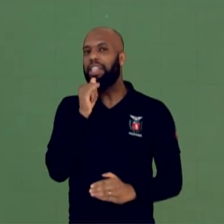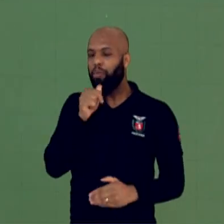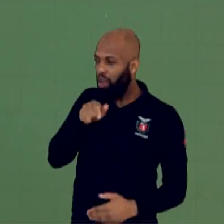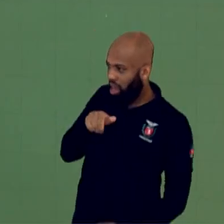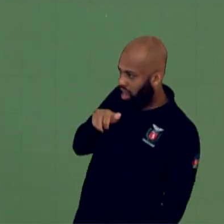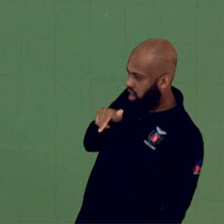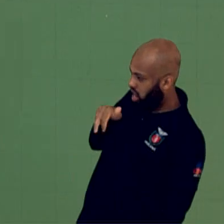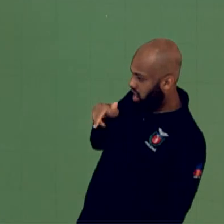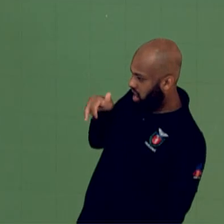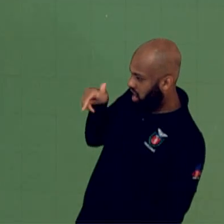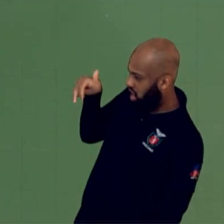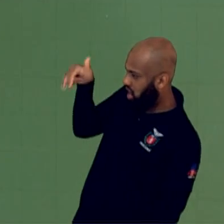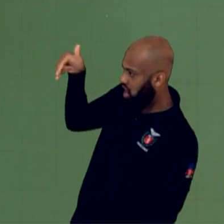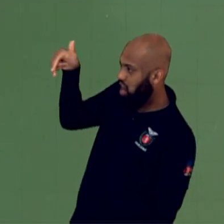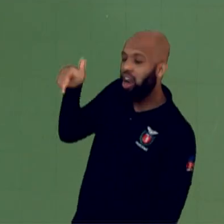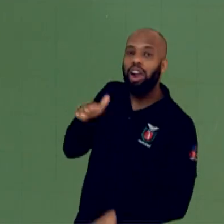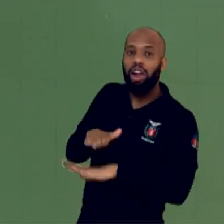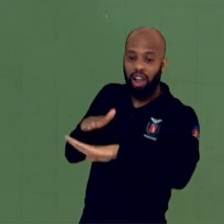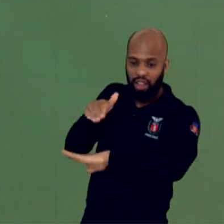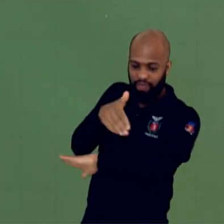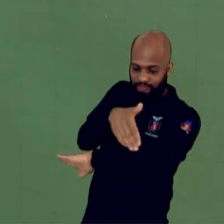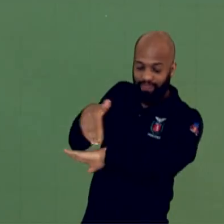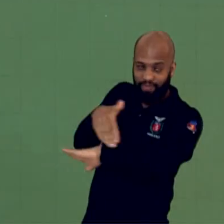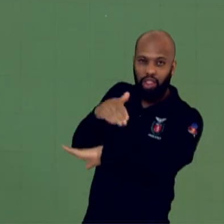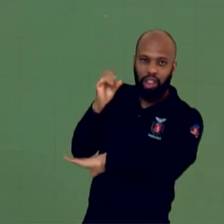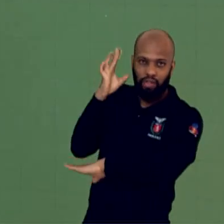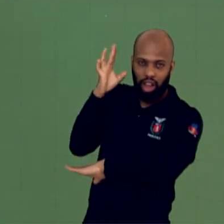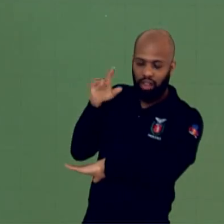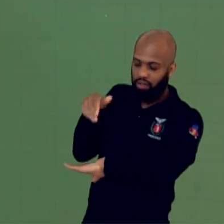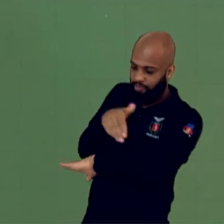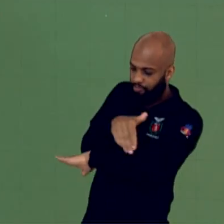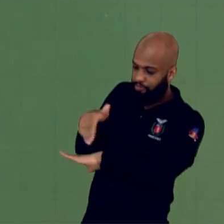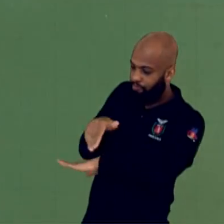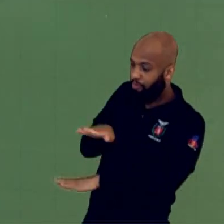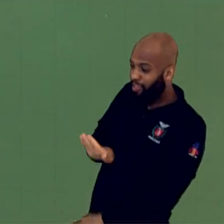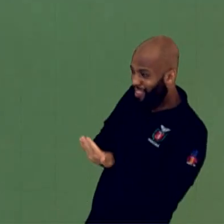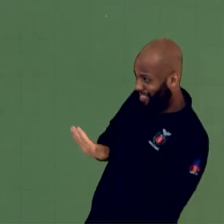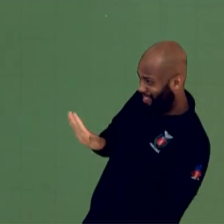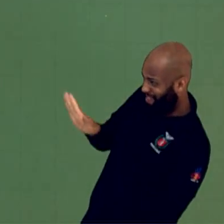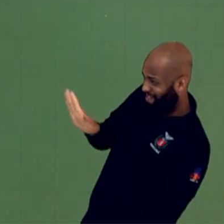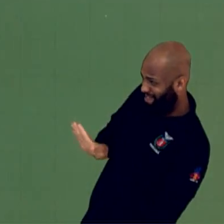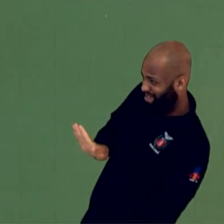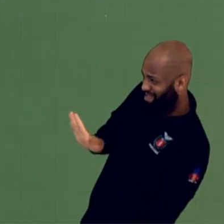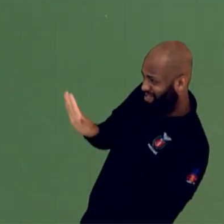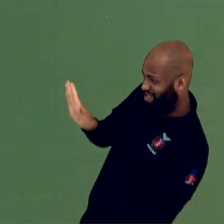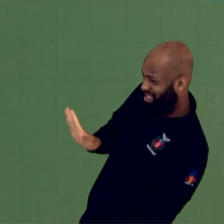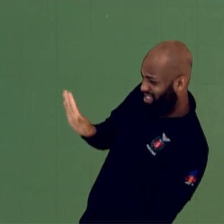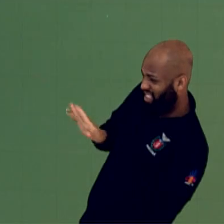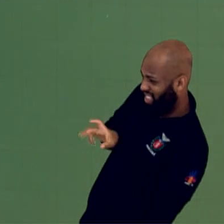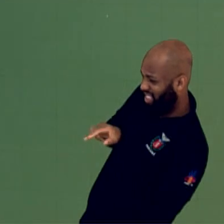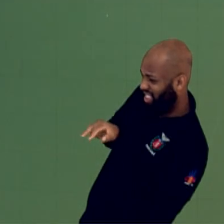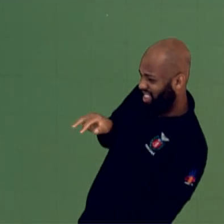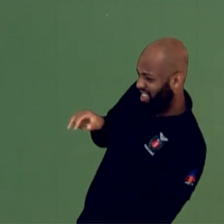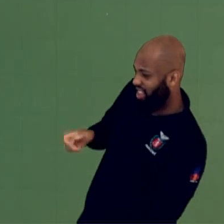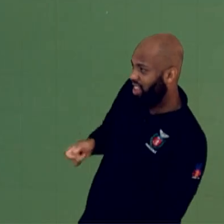Qual que é mais fácil de subir? Esse aqui, ó, porque ele é menos inclinado. Esse aqui, a inclinação é maior. Talvez você precise até de um apoio ali, de uma cordinha para te